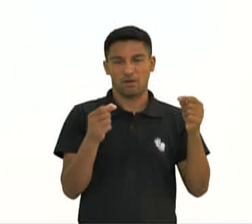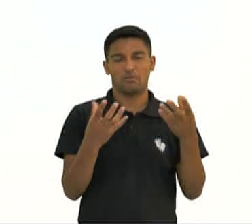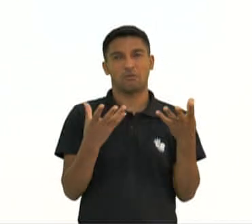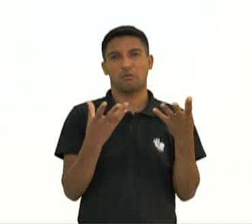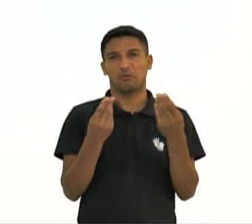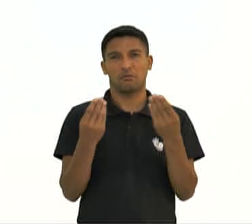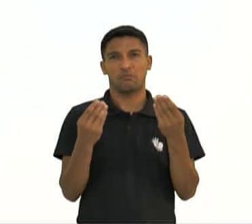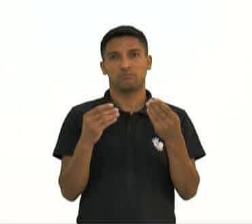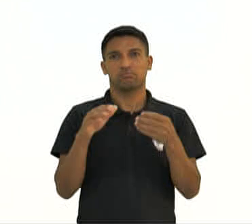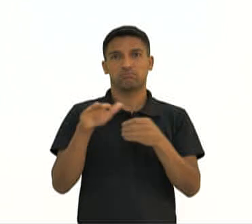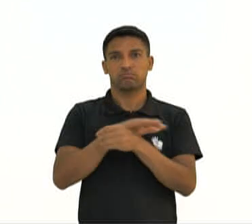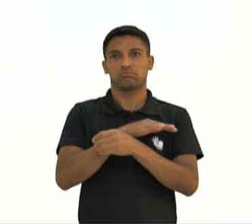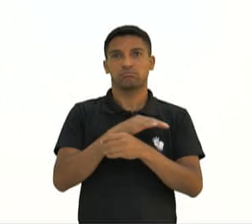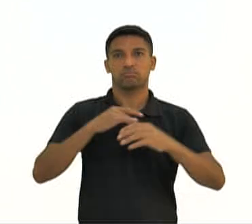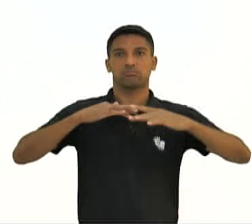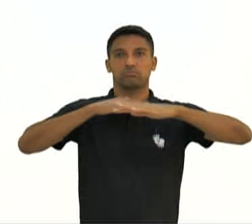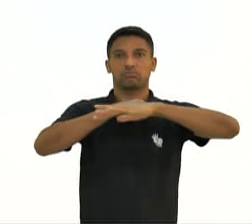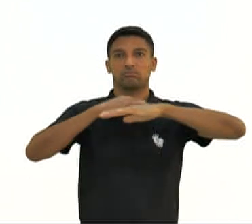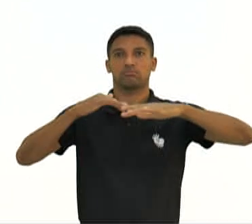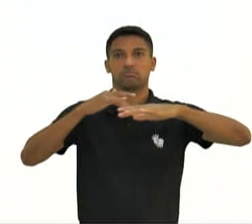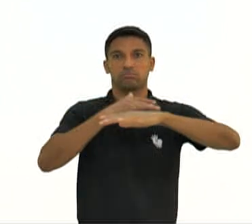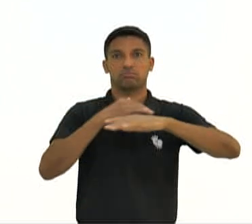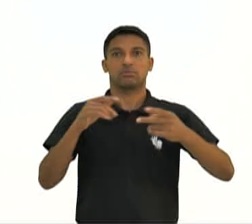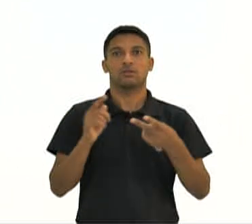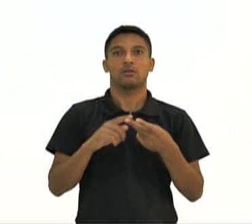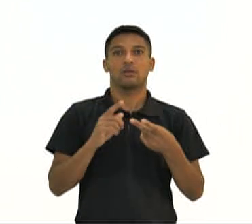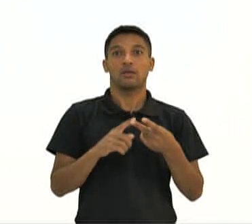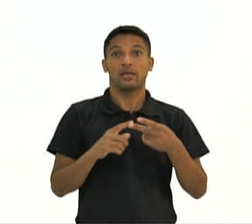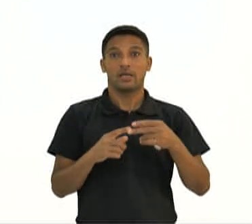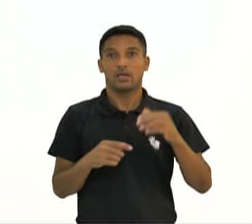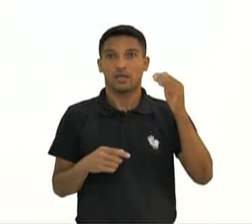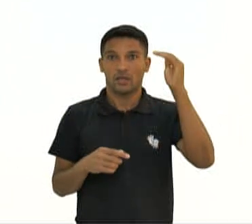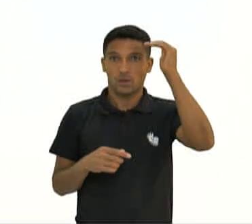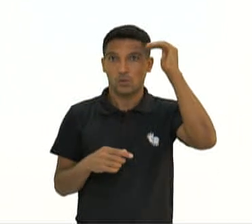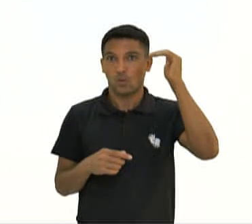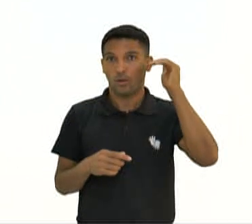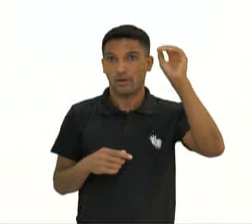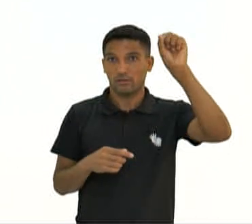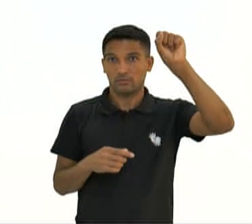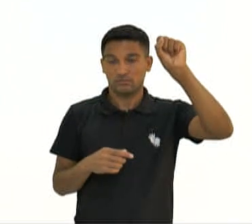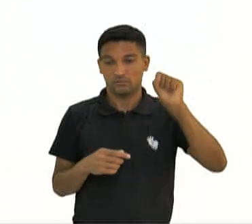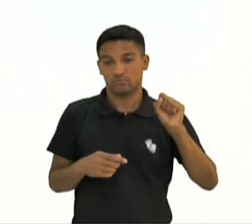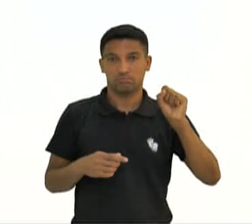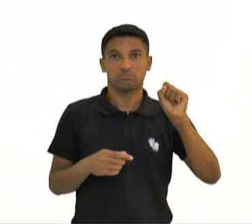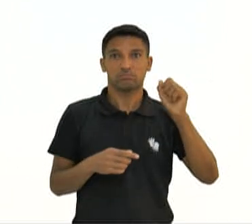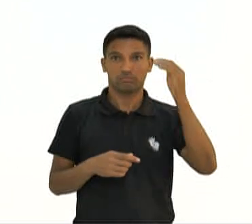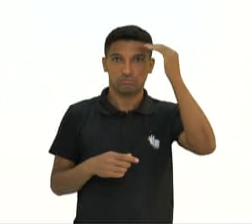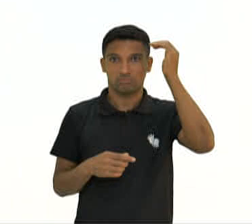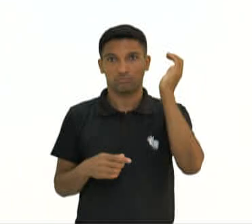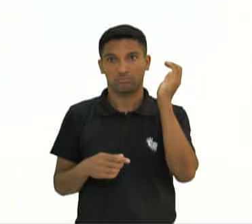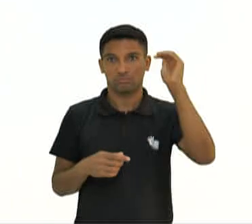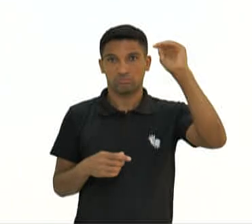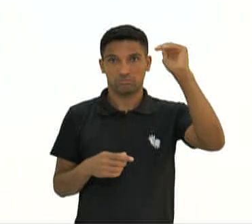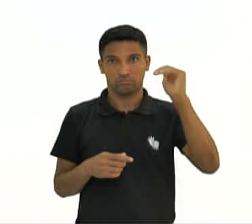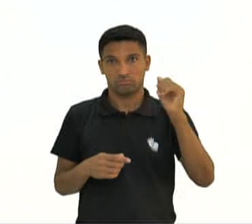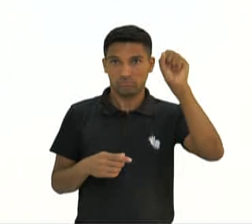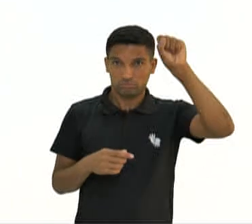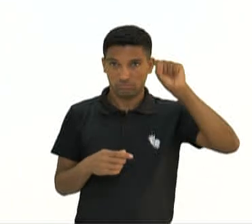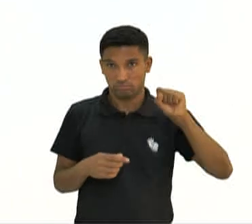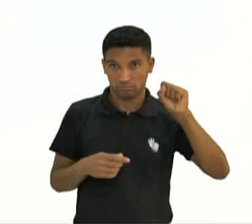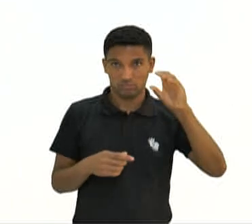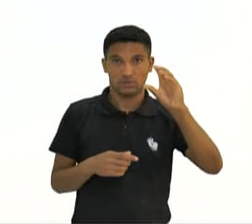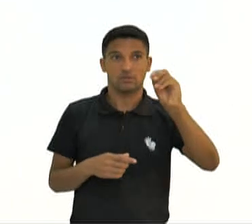são países populosos. Vai diferenciar a Mongólia, aí, né, que tem menos habitantes. A Mongólia tem um